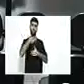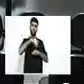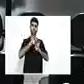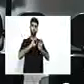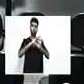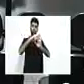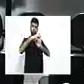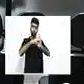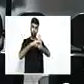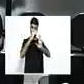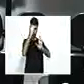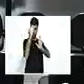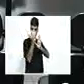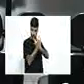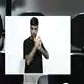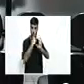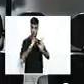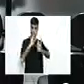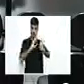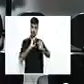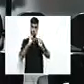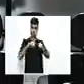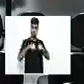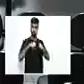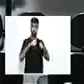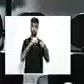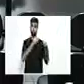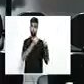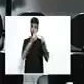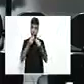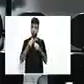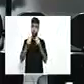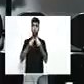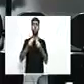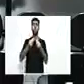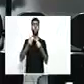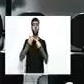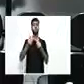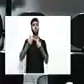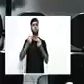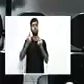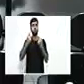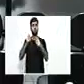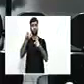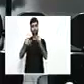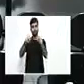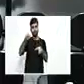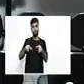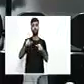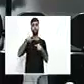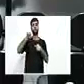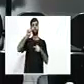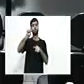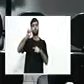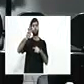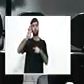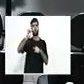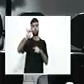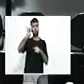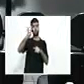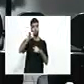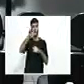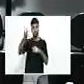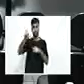forma regimental se de profundo pesar Aos familiares do Senor Sebastião Elias